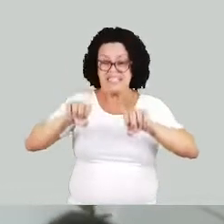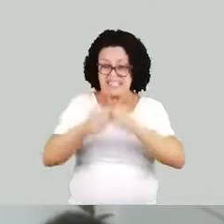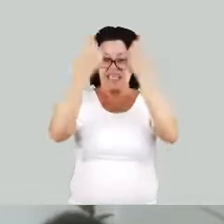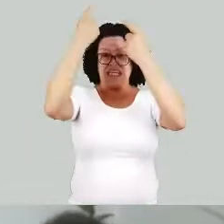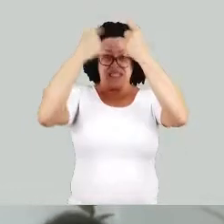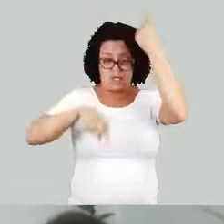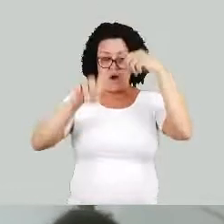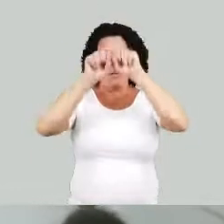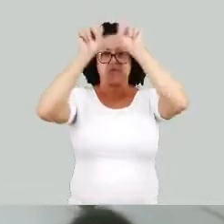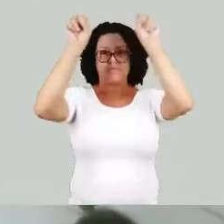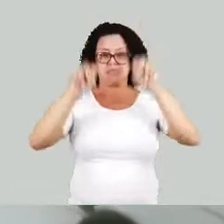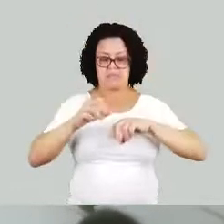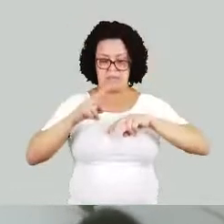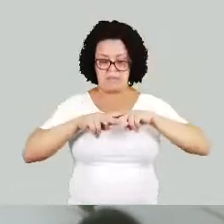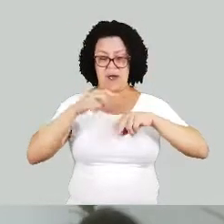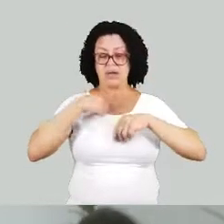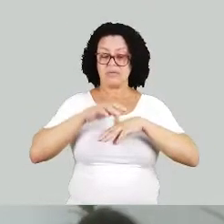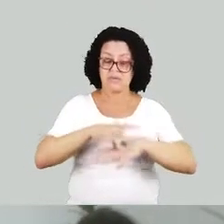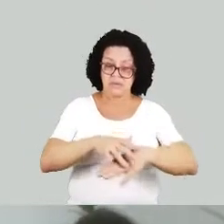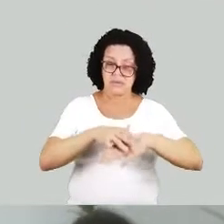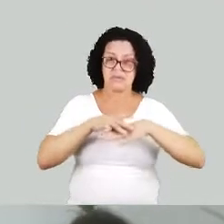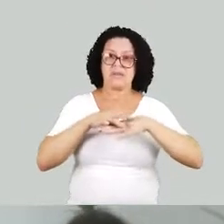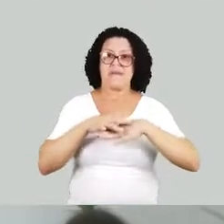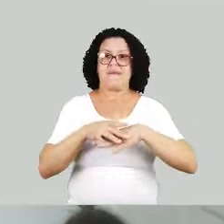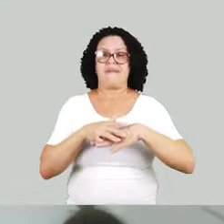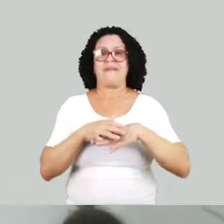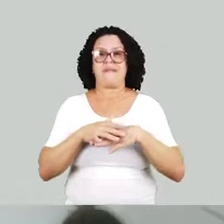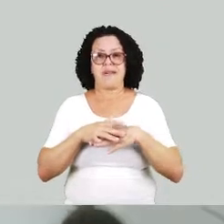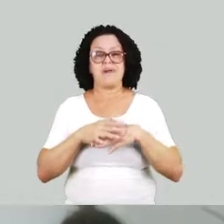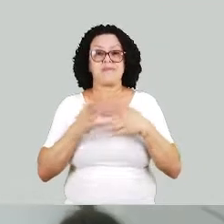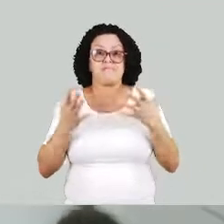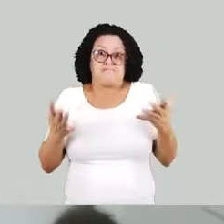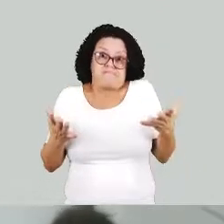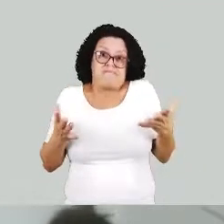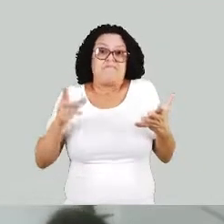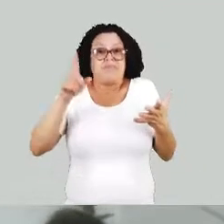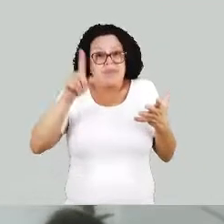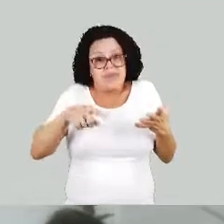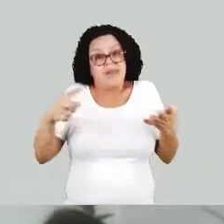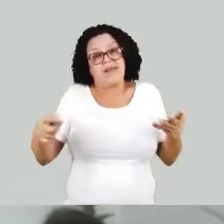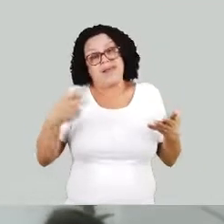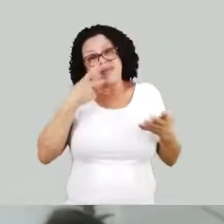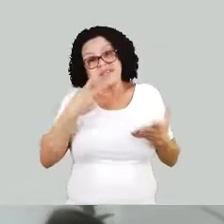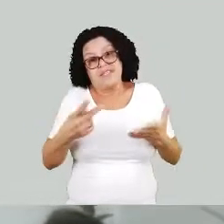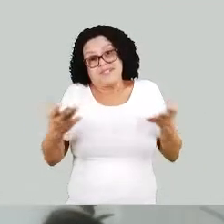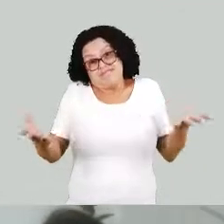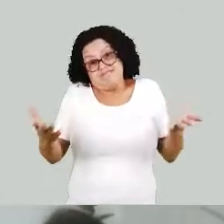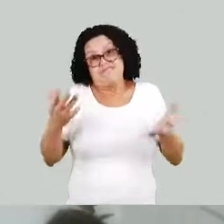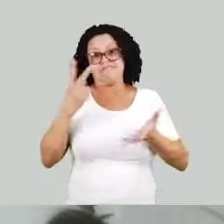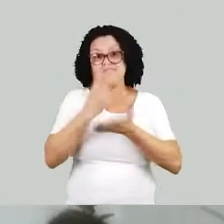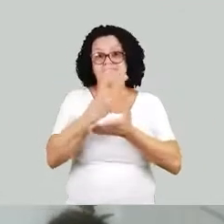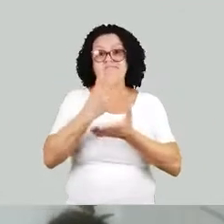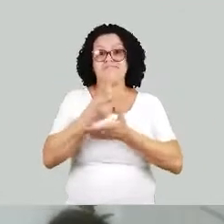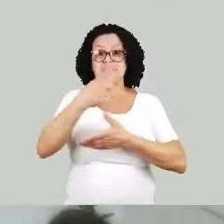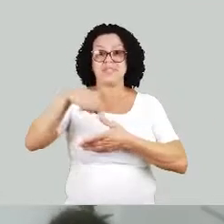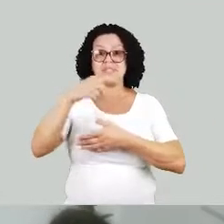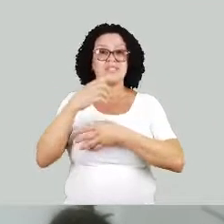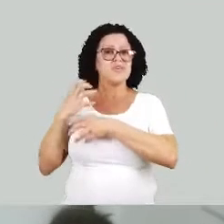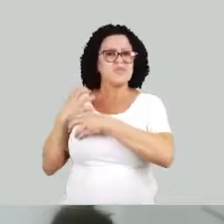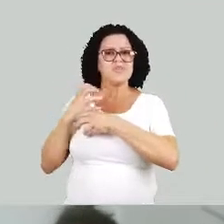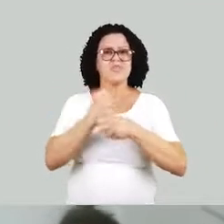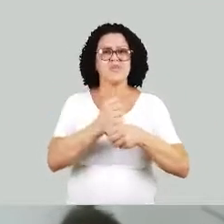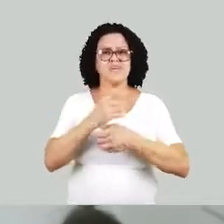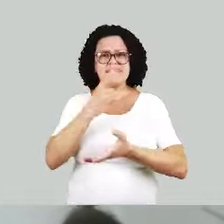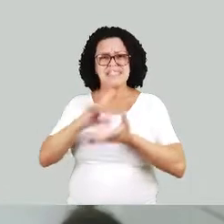sistema imunológico e nós adoecemos. Ou seja, é exatamente essa questão da gente